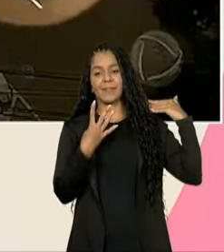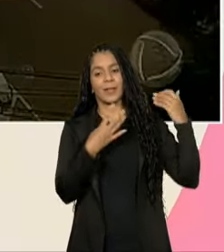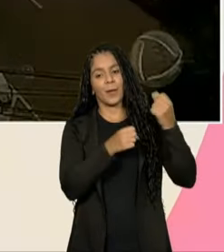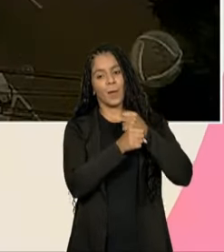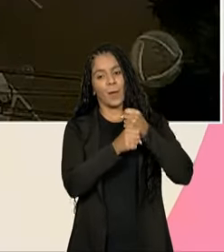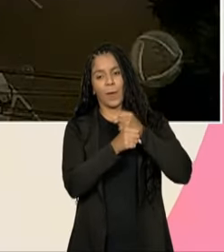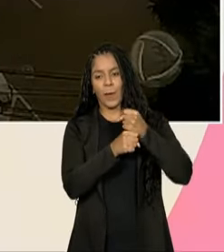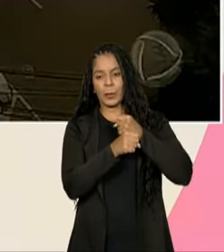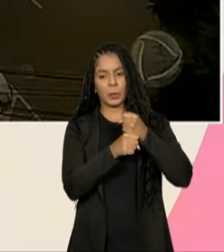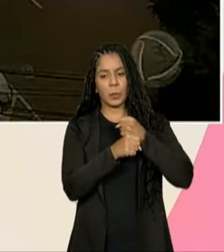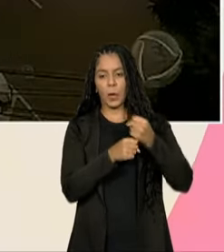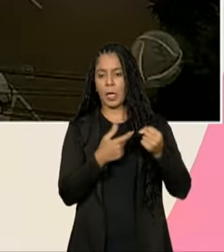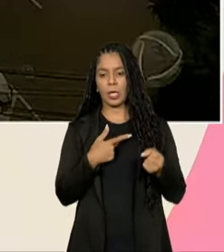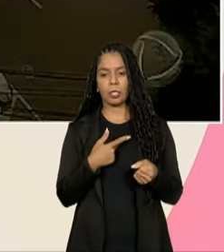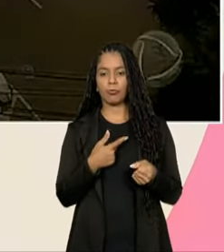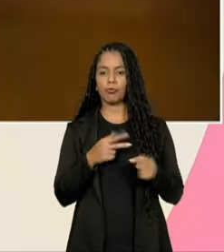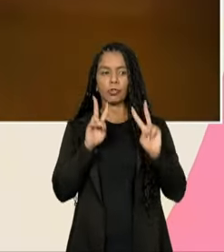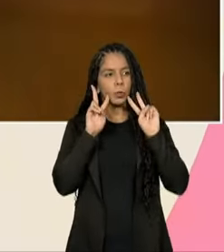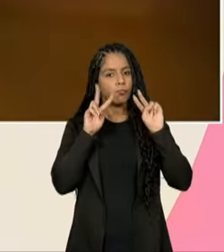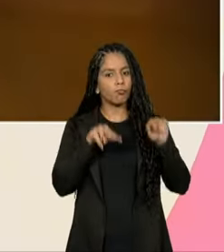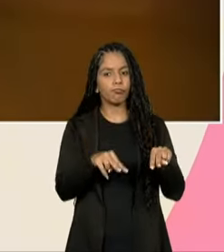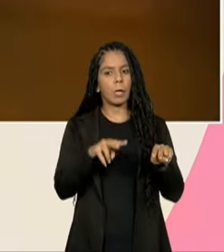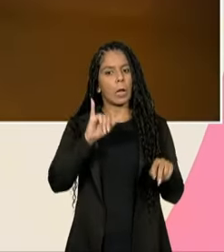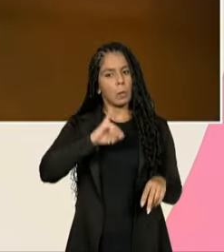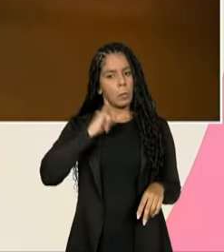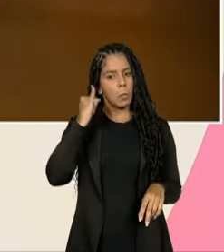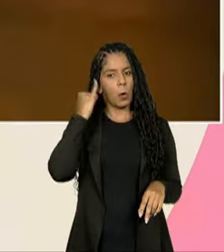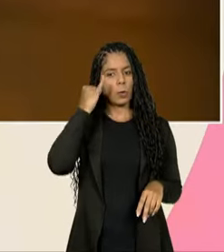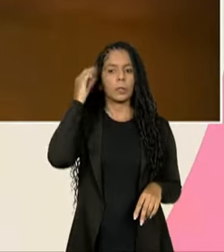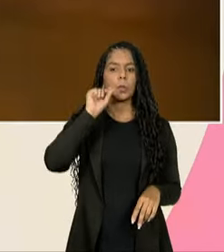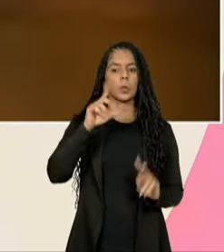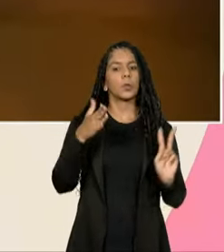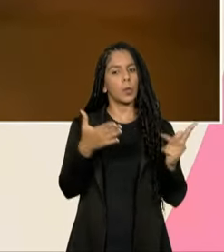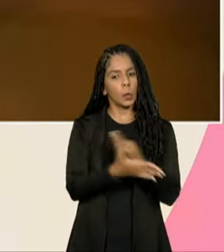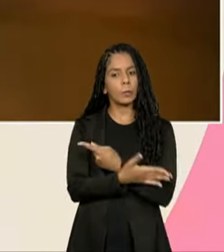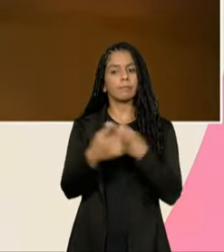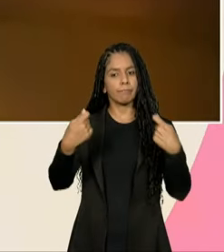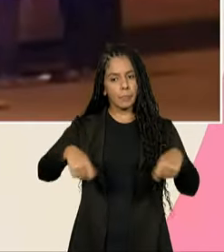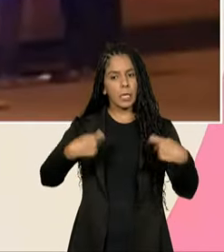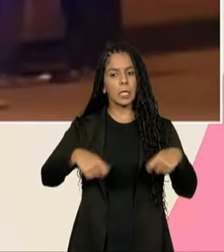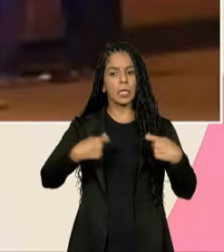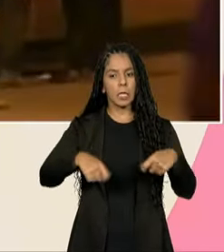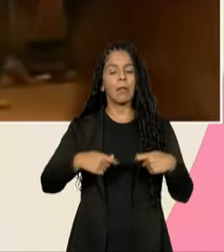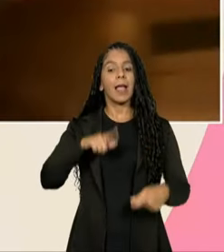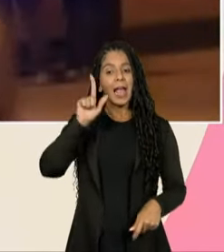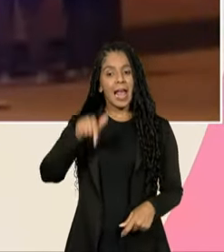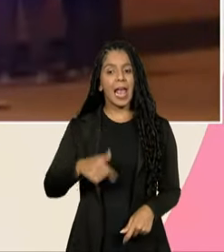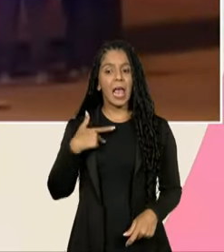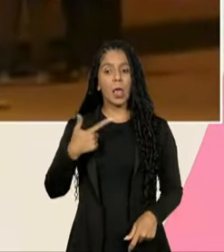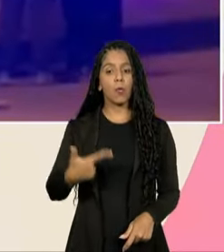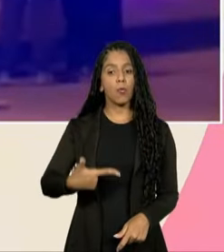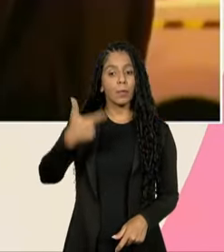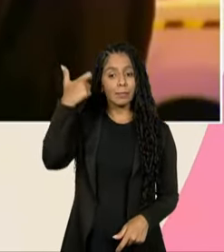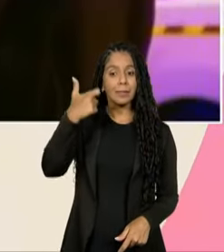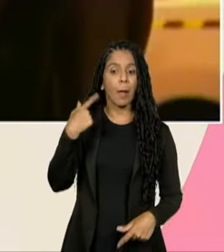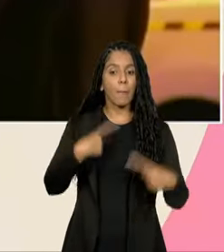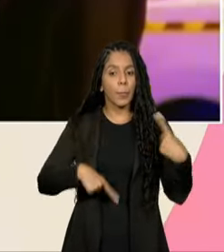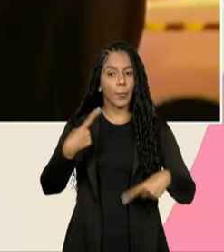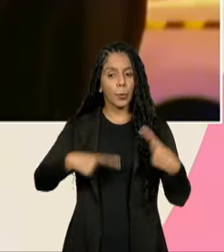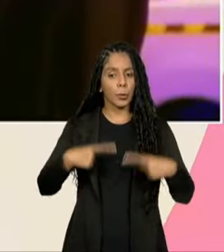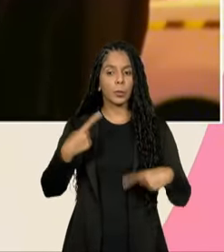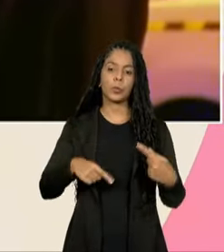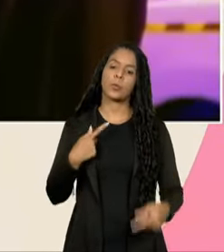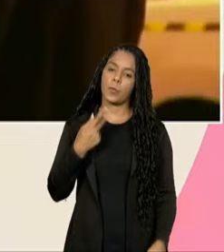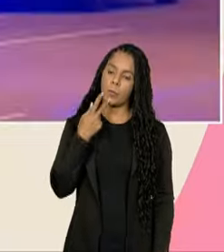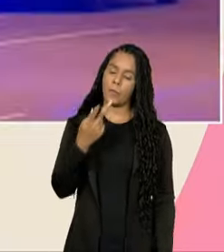5, 4 anos que não deu a devida importância que esse evento merece, né? Esse é um assassinato político que eu ouso